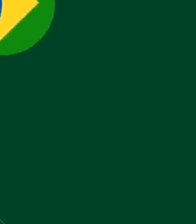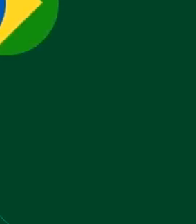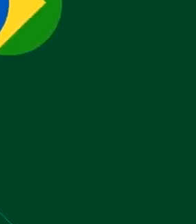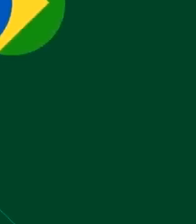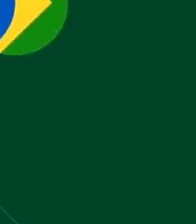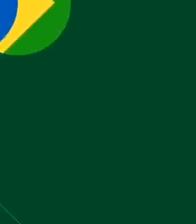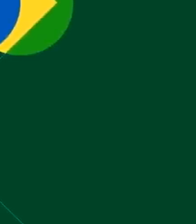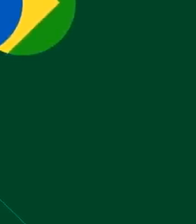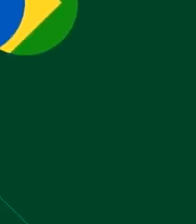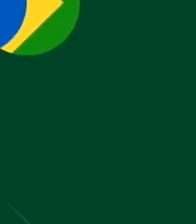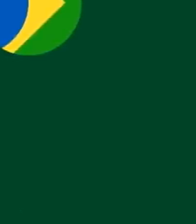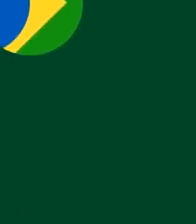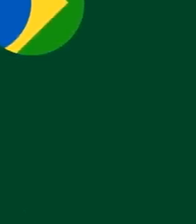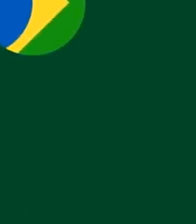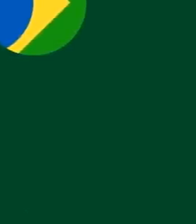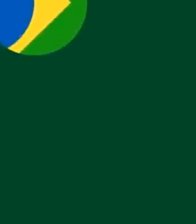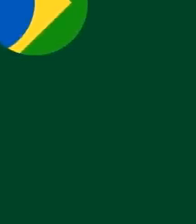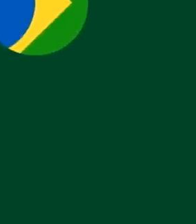Momento Saúde